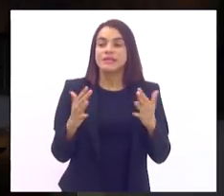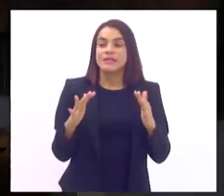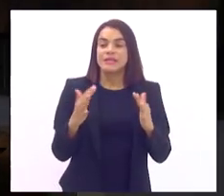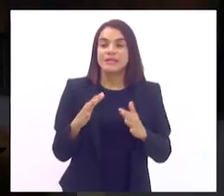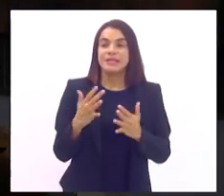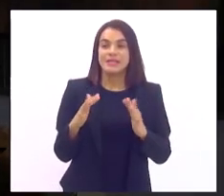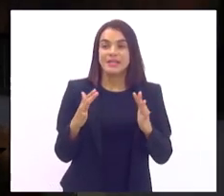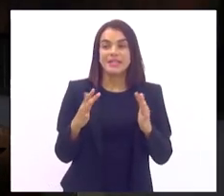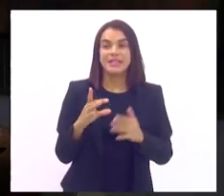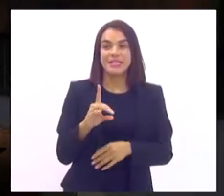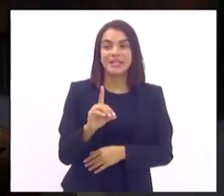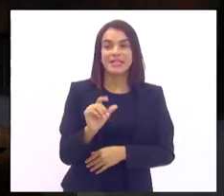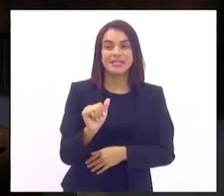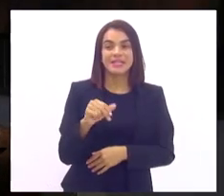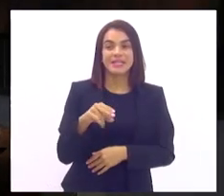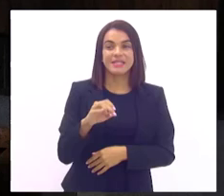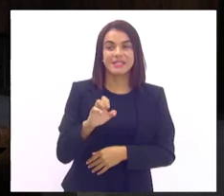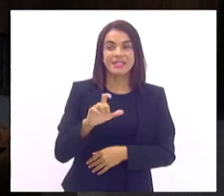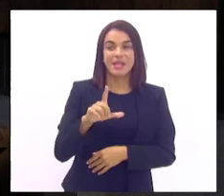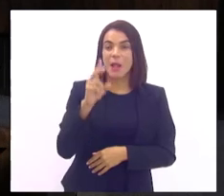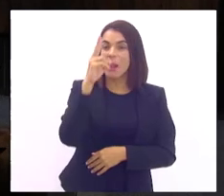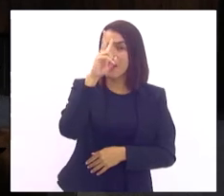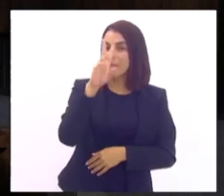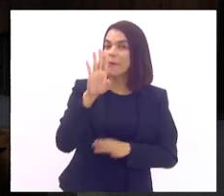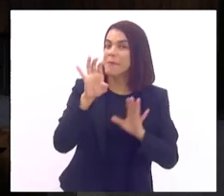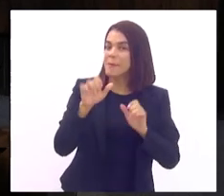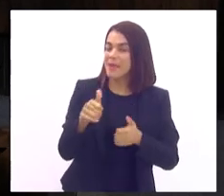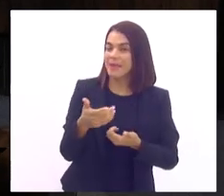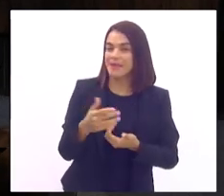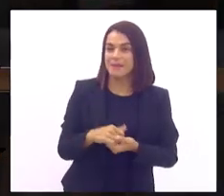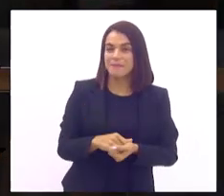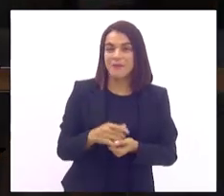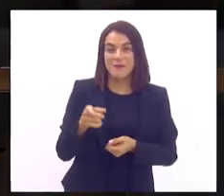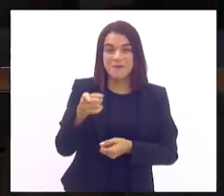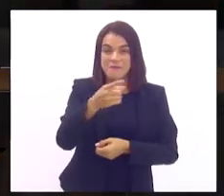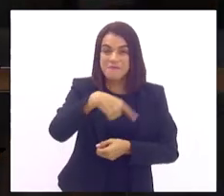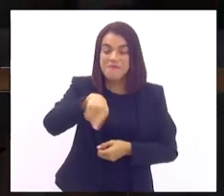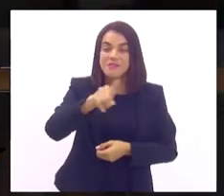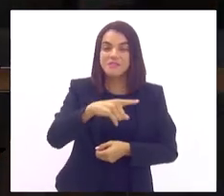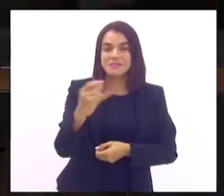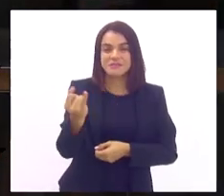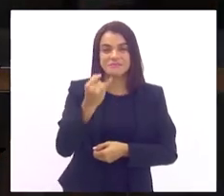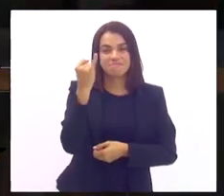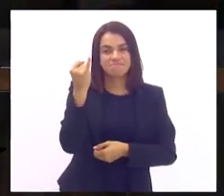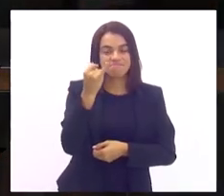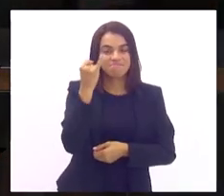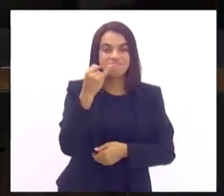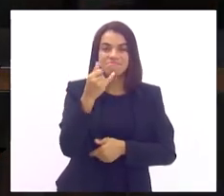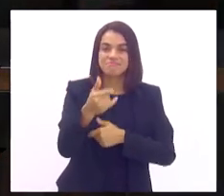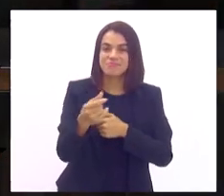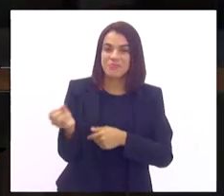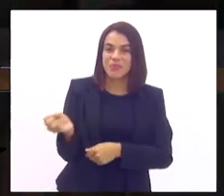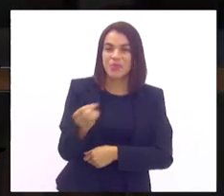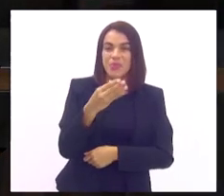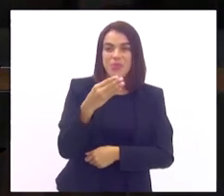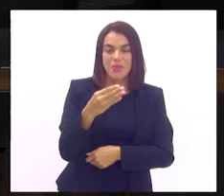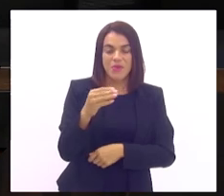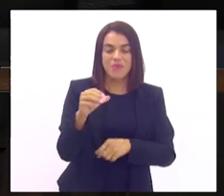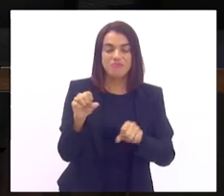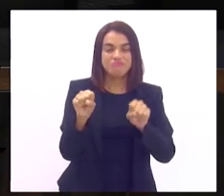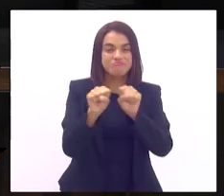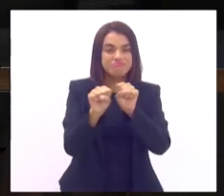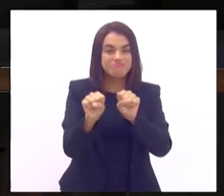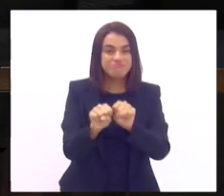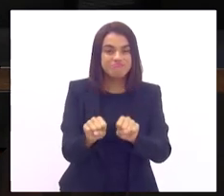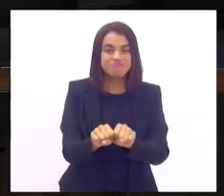Daniel lembrou bem. Nada disso vai ficar em pé sem vocês, né? Esse novo sistema.